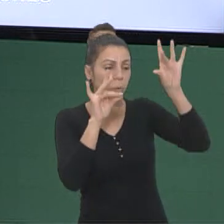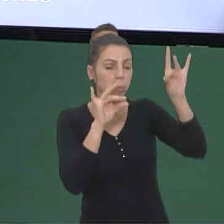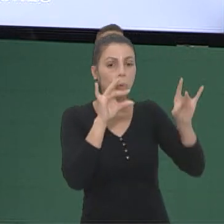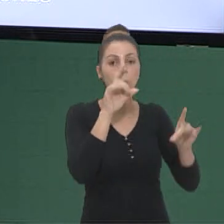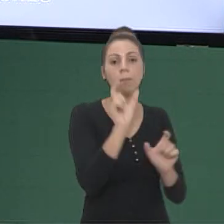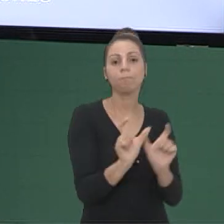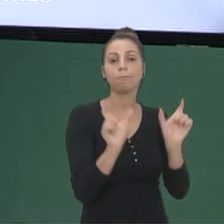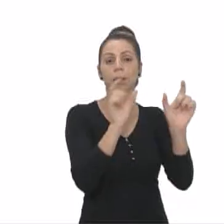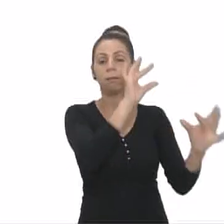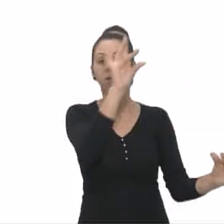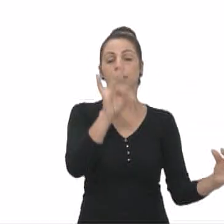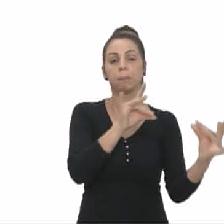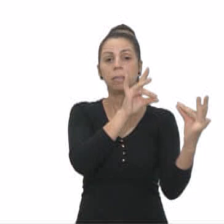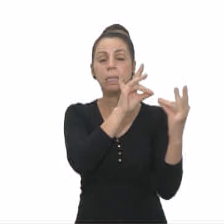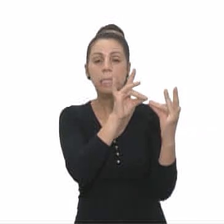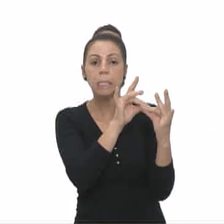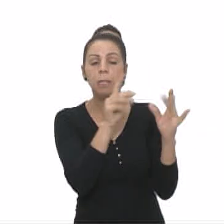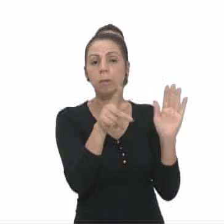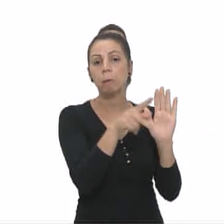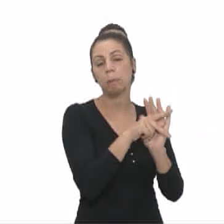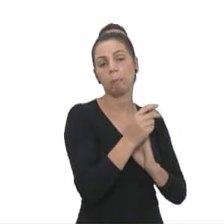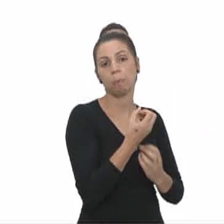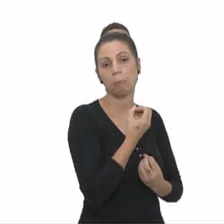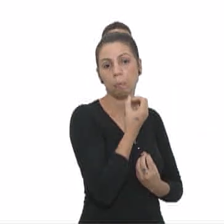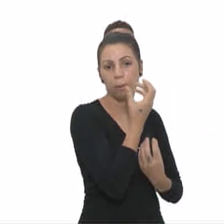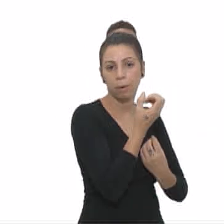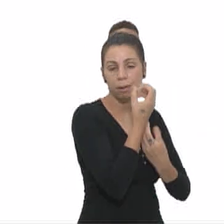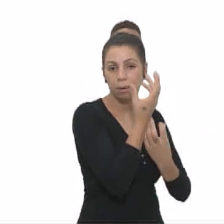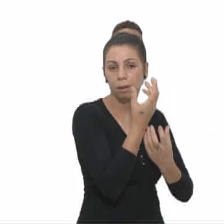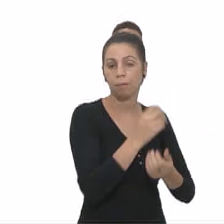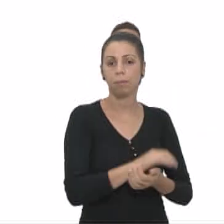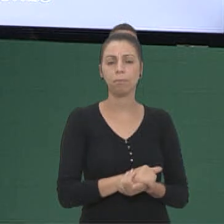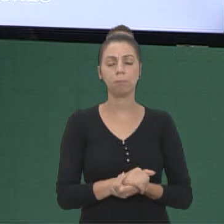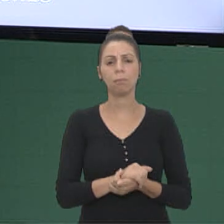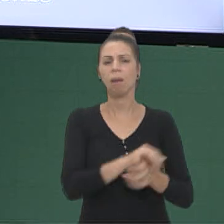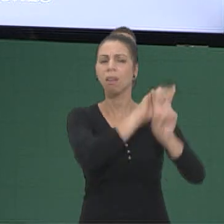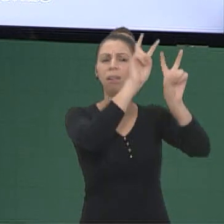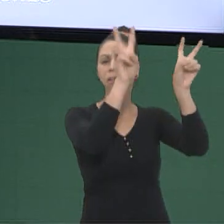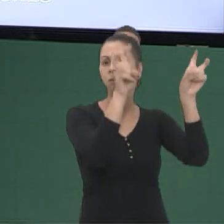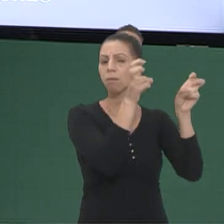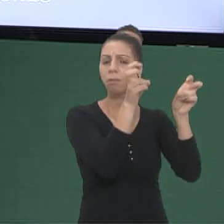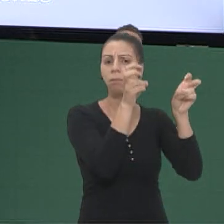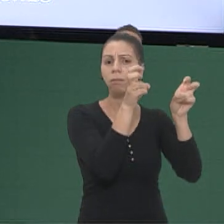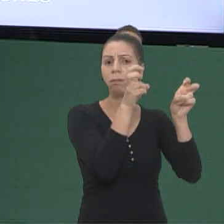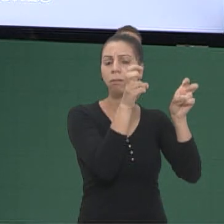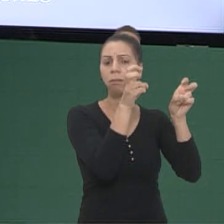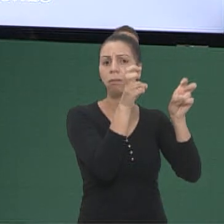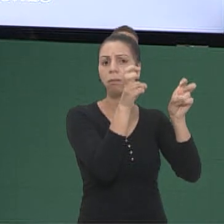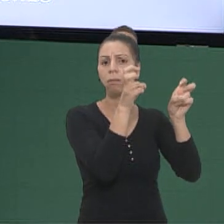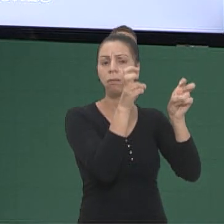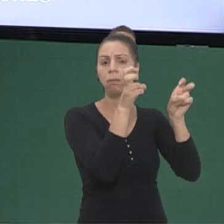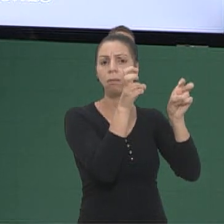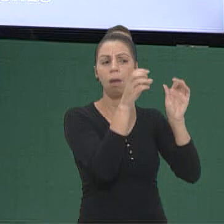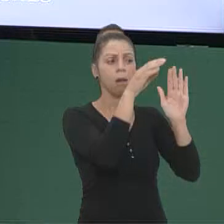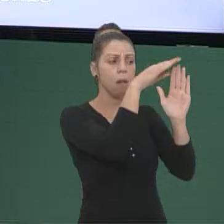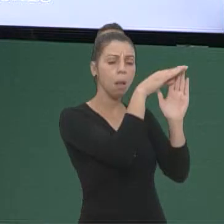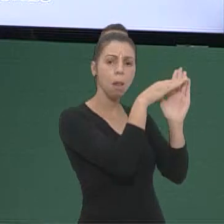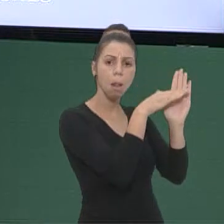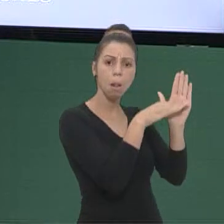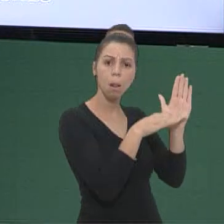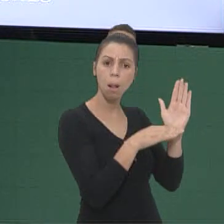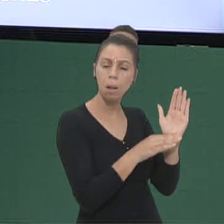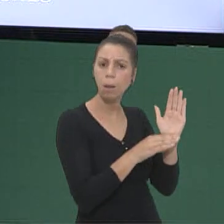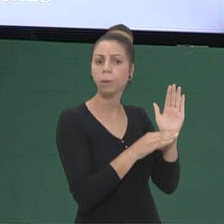o poema. La temática, do que se trata esse poema? Qual é o conteúdo, né, que o autor